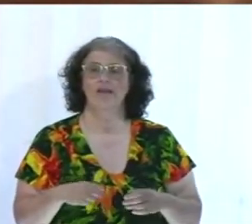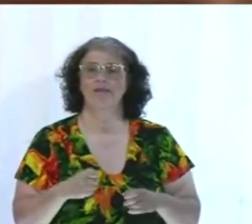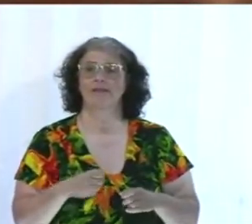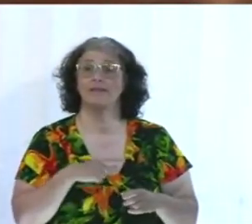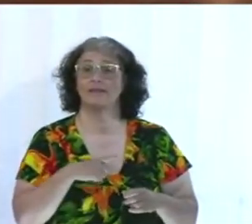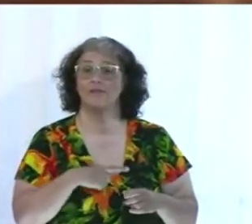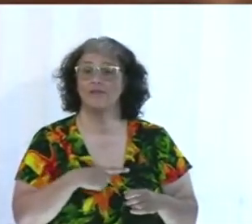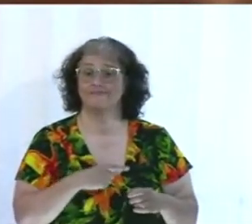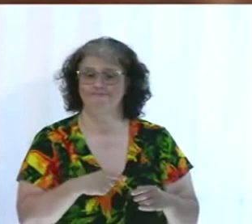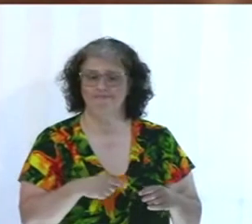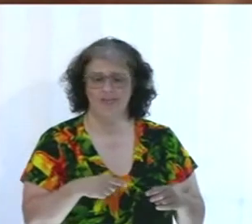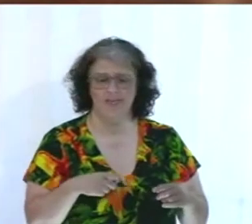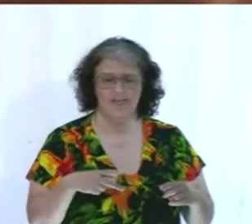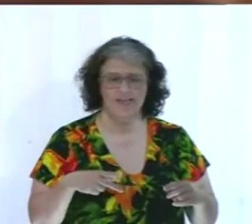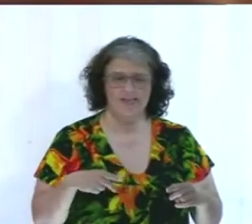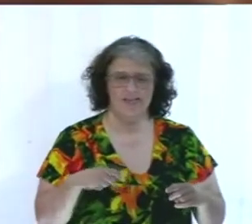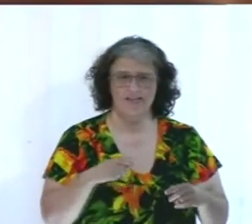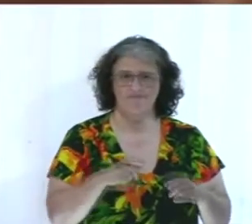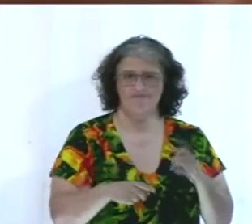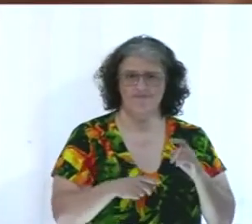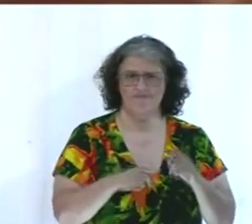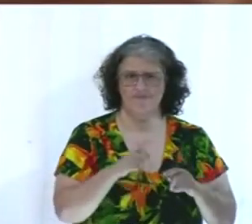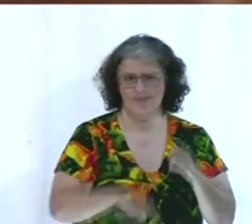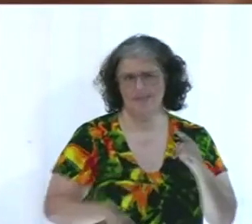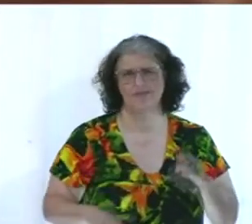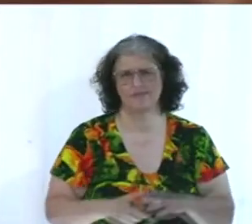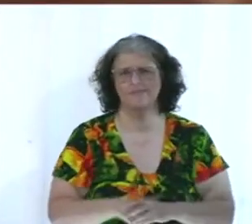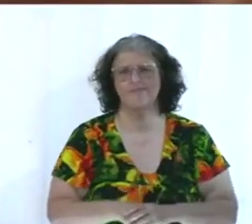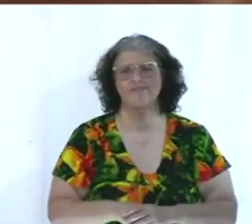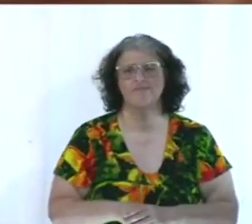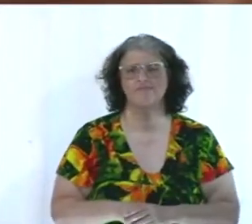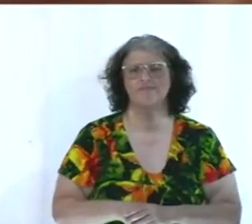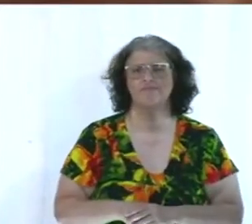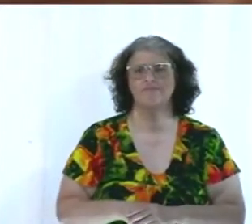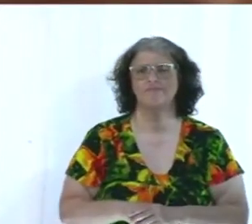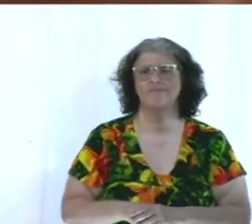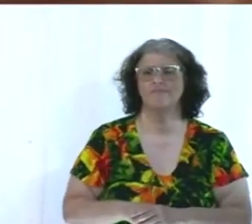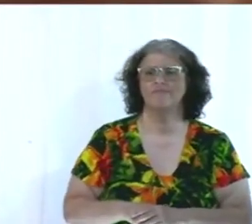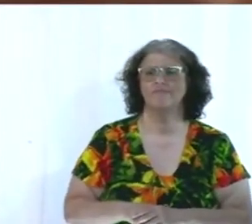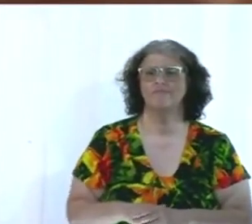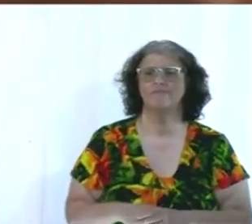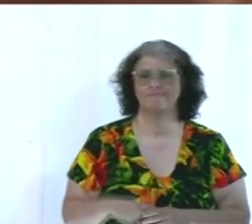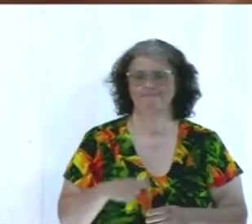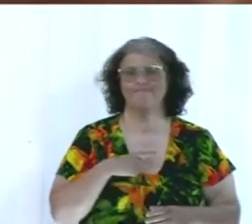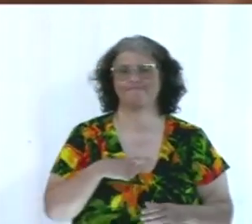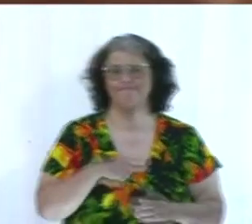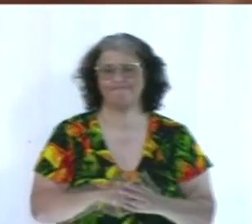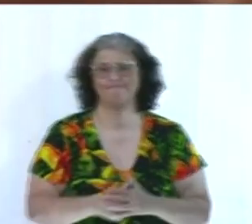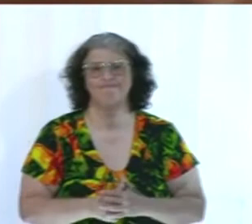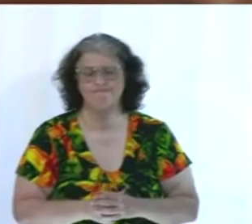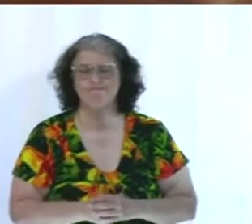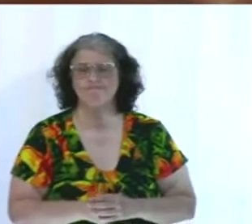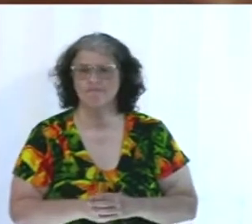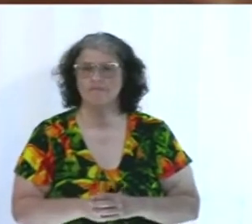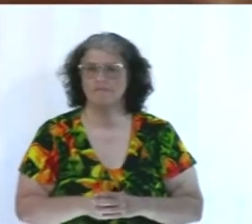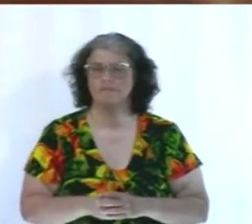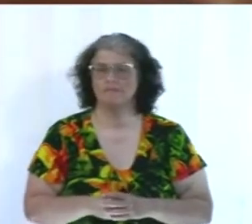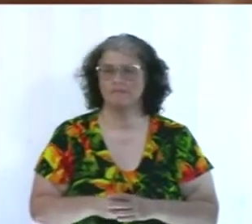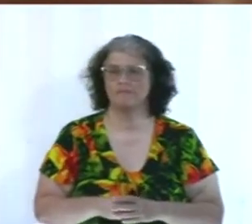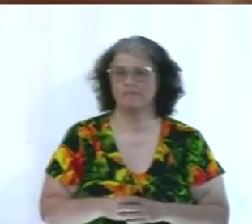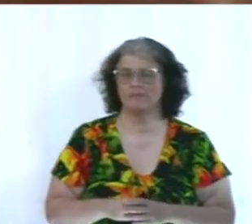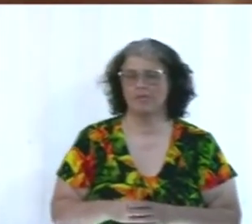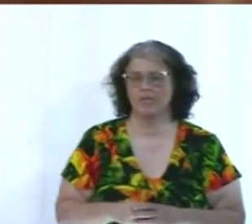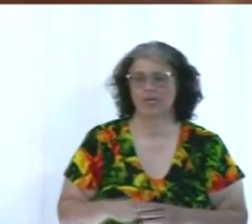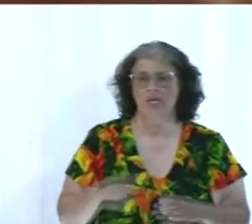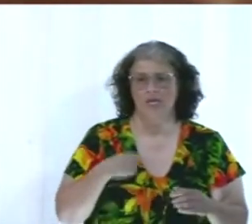que nós precisamos estar atentos à palavra de Deus. É forte o que eu falei? Mas o que os nossos filhos estão aprendendo por aí é muito mais